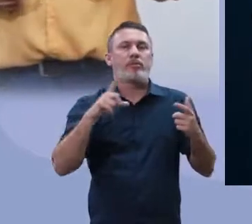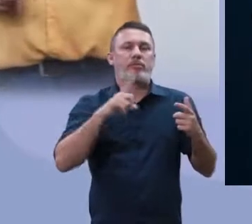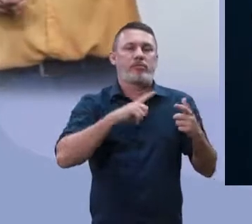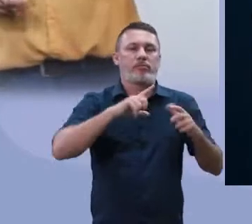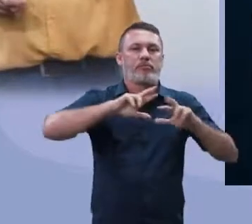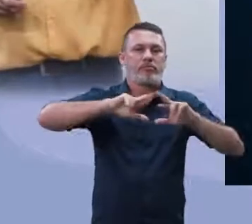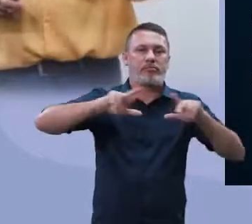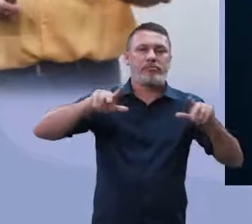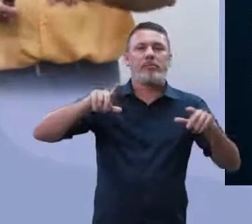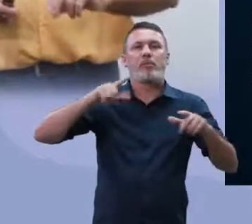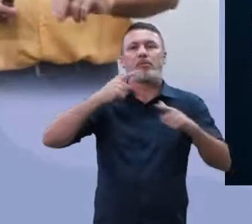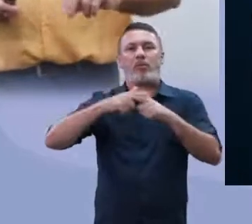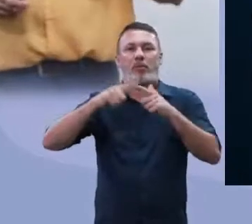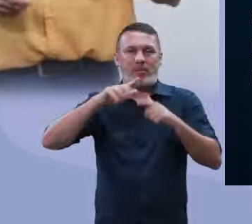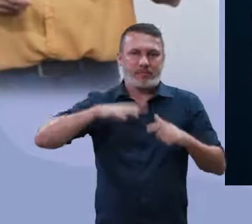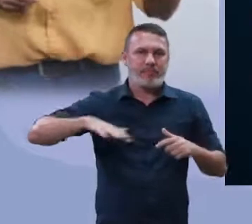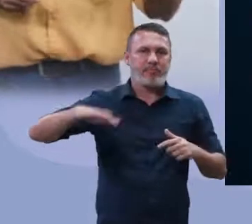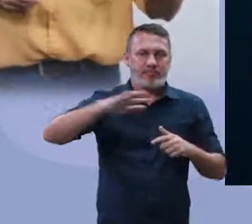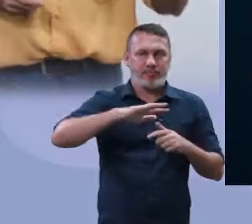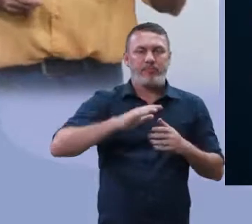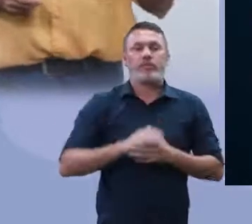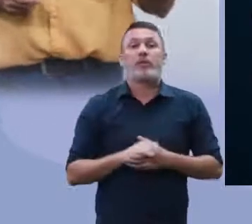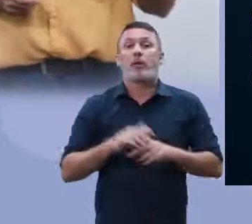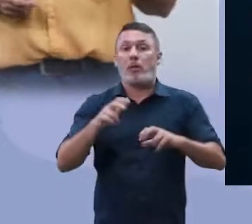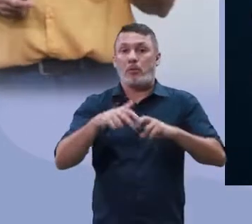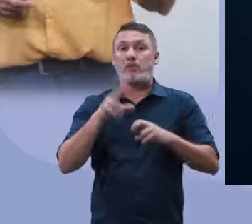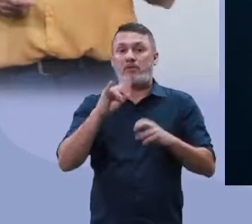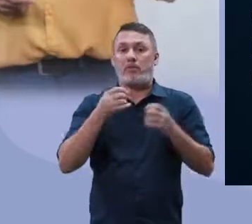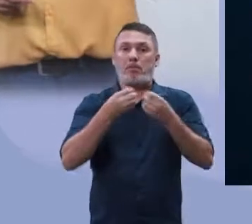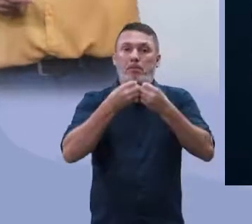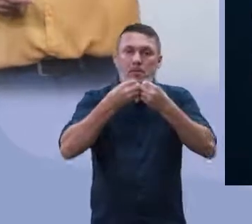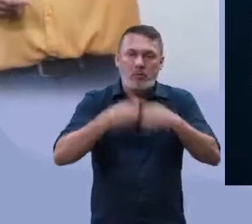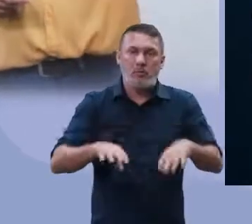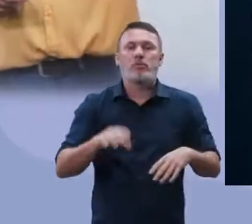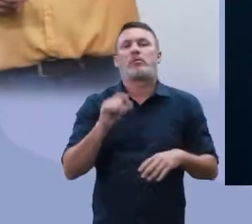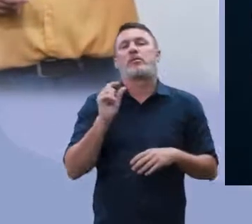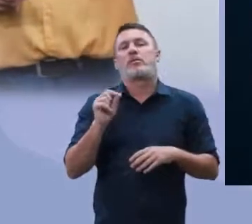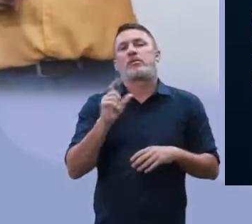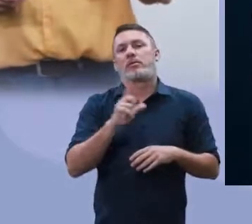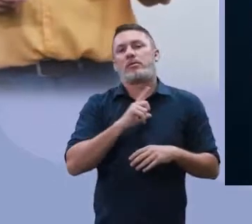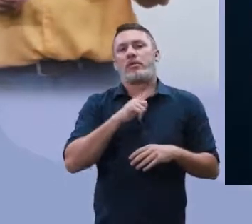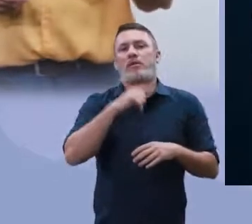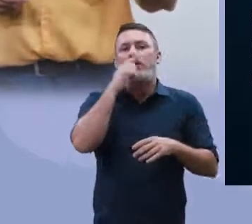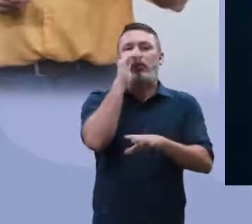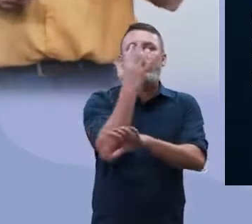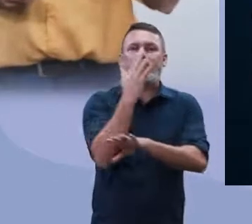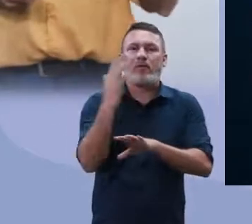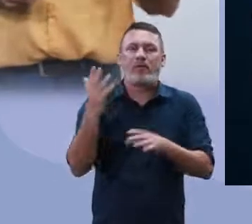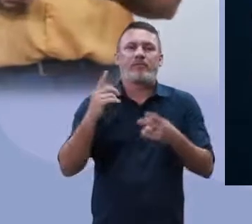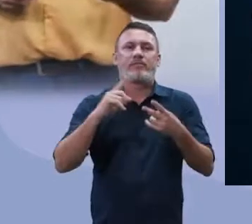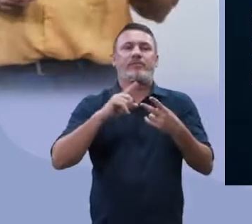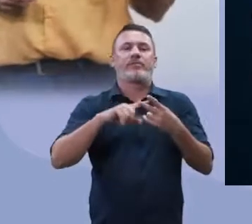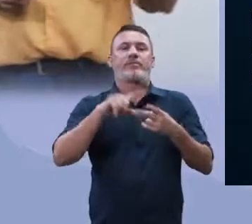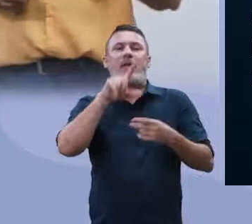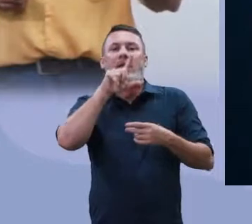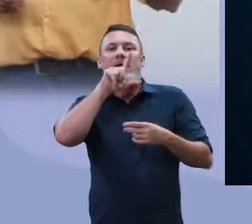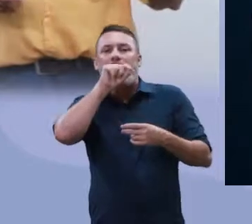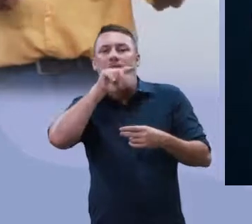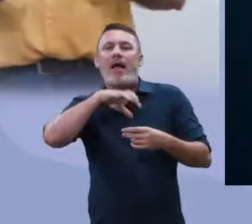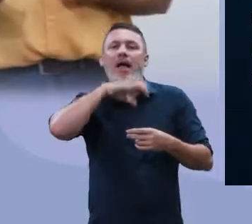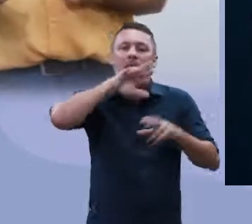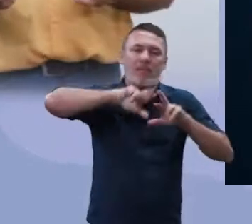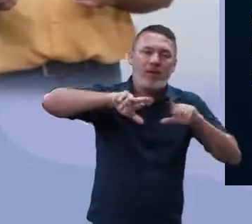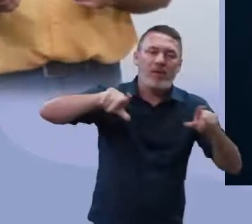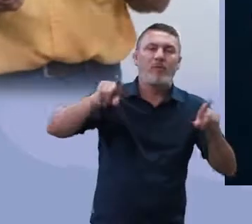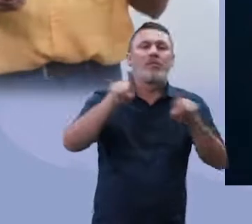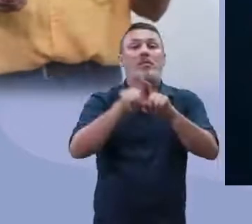por ações antrópicas. E isso prejudicando a questão da flora, a fauna e também